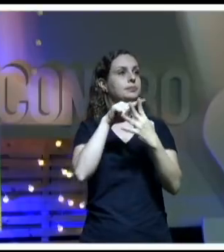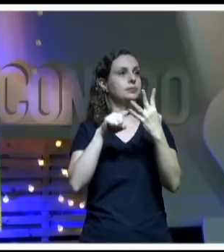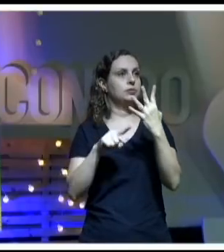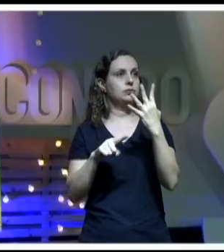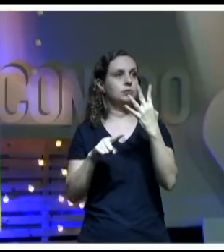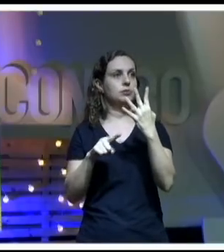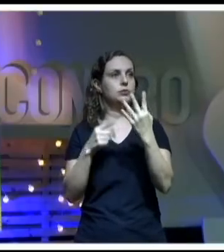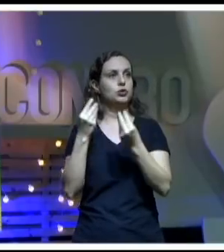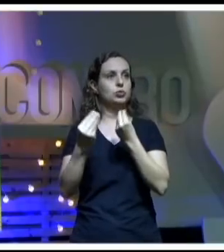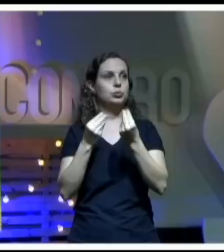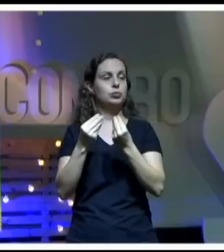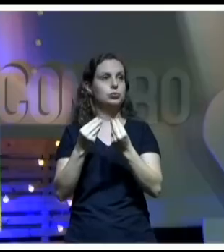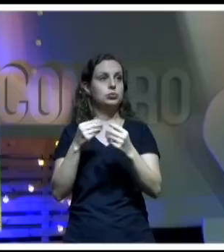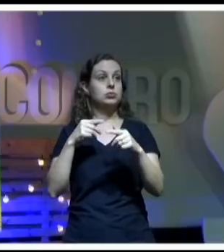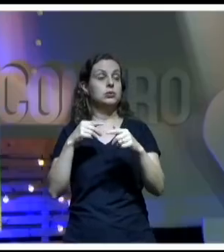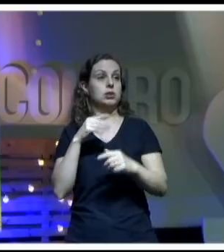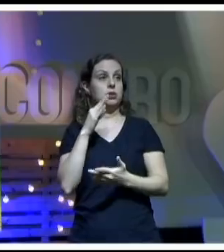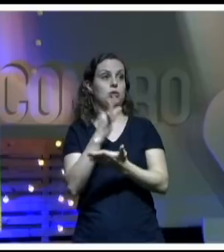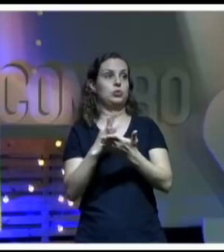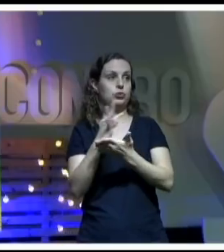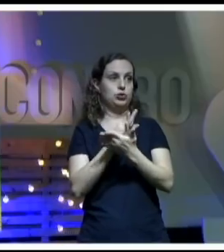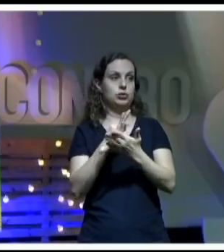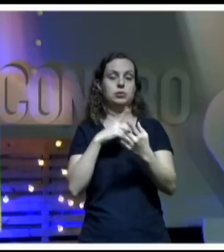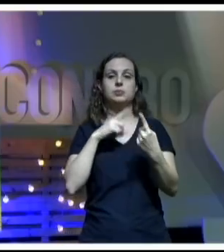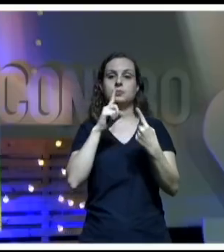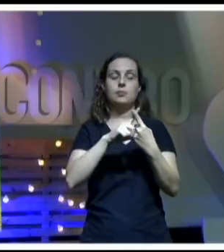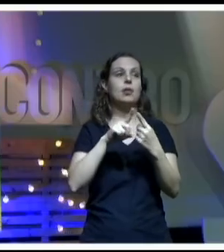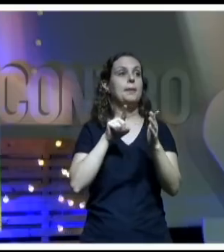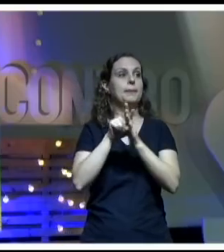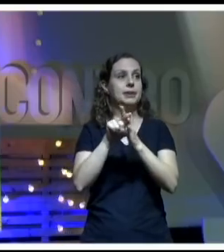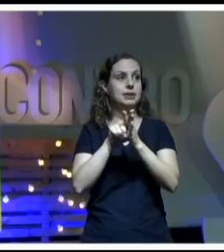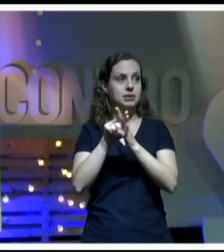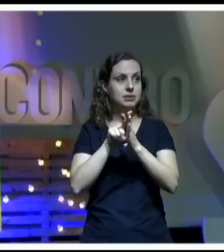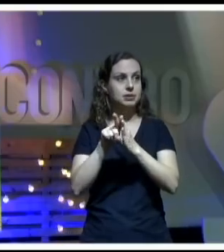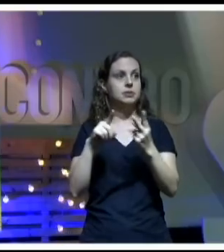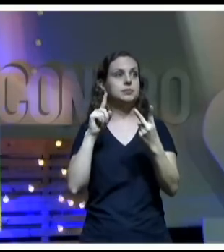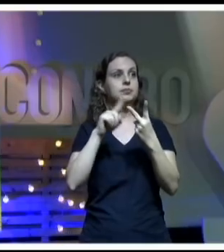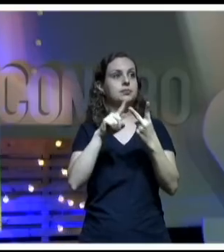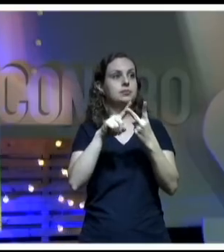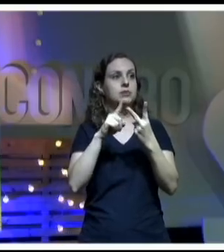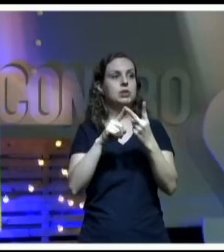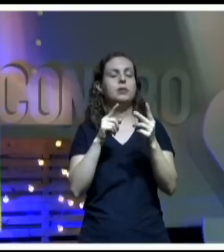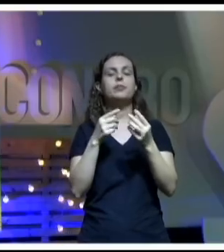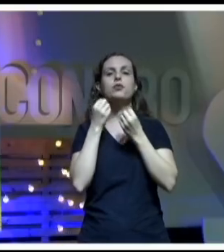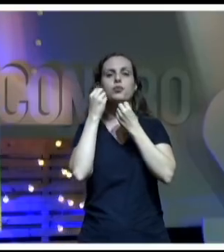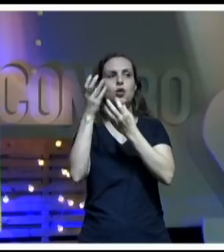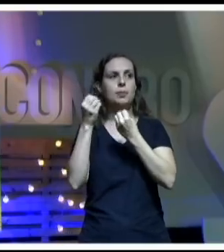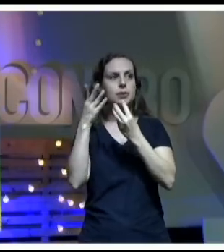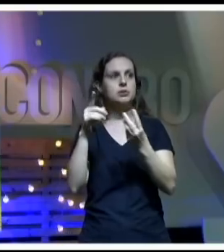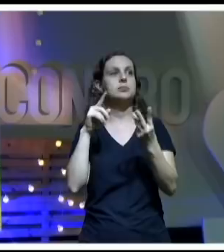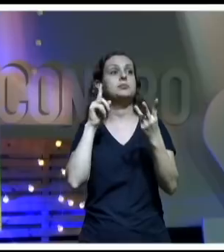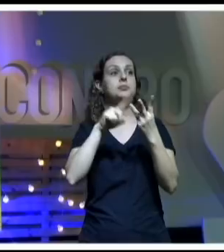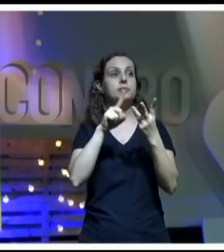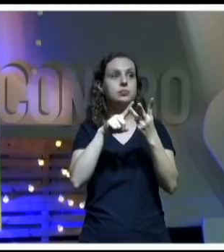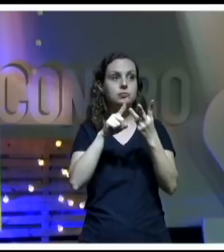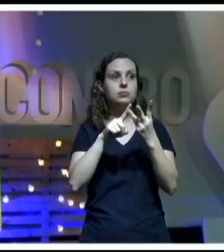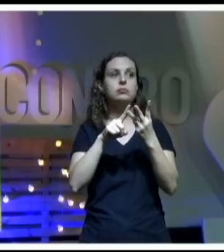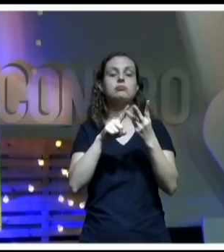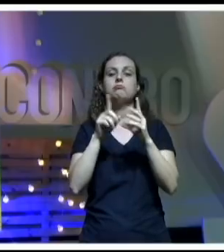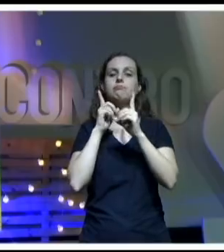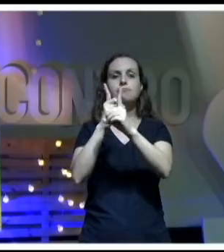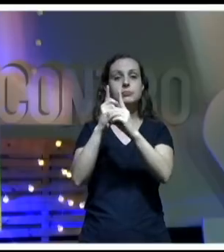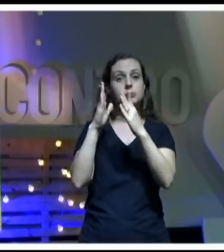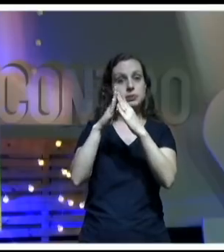em que primeiro lugar você faz uma pesquisa dos dados em segundo lugar você sistematiza as informações você aplica às doutrinas da igreja